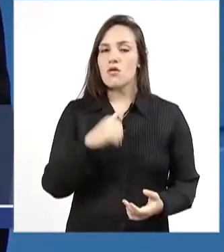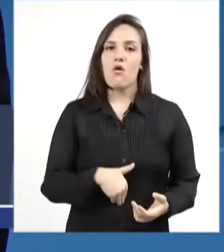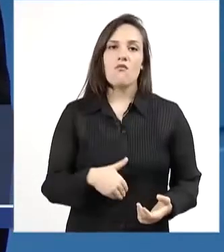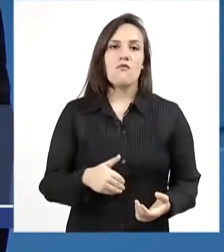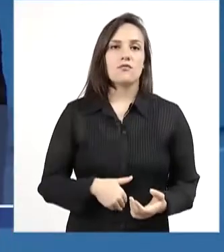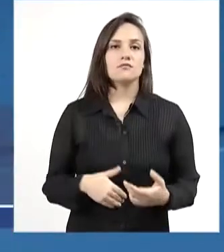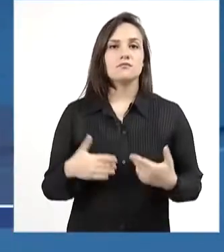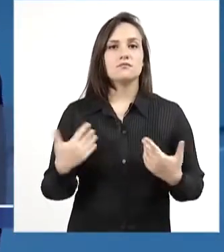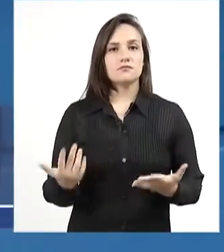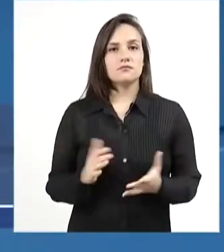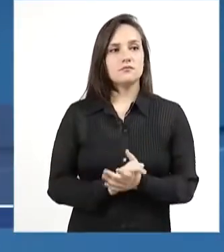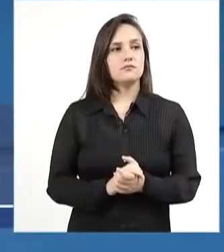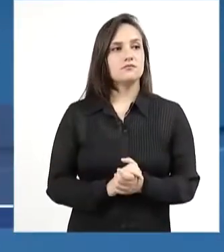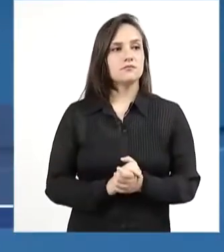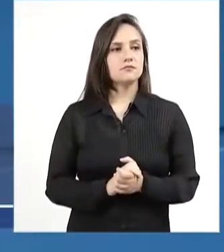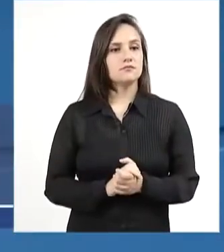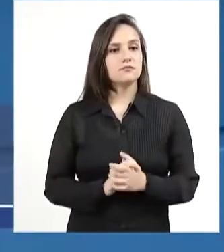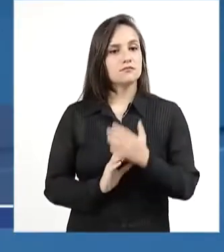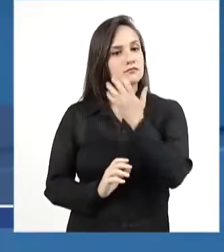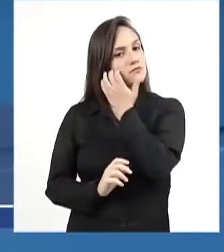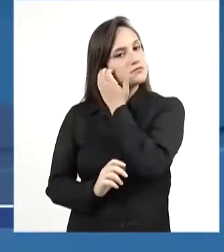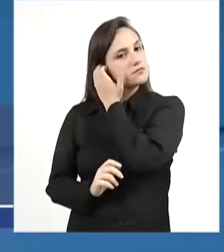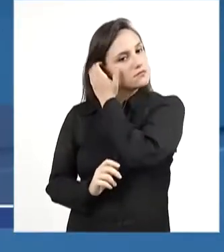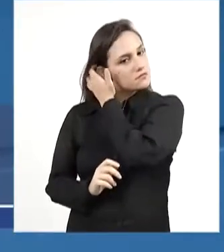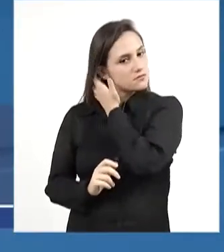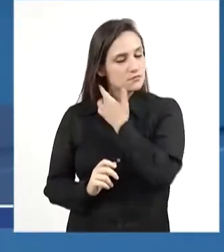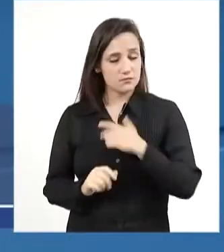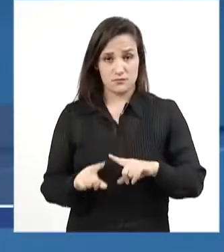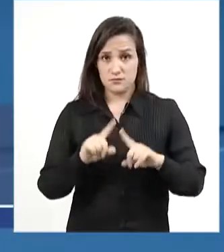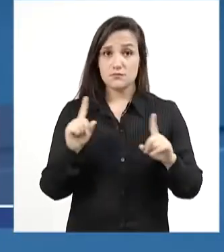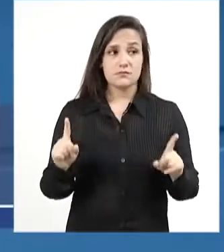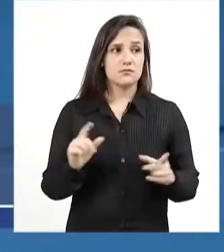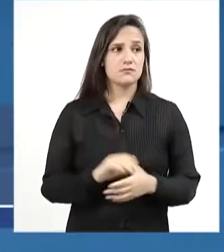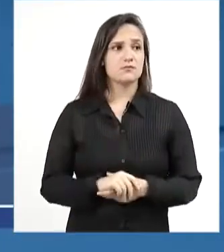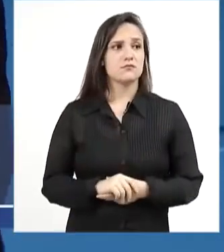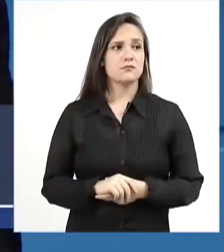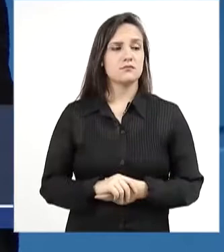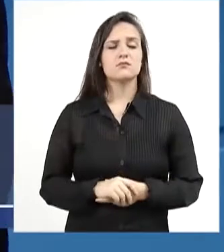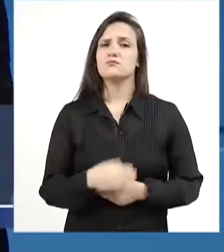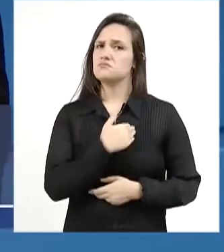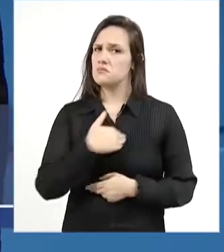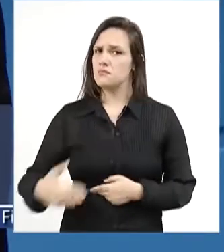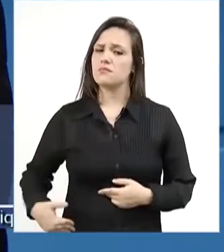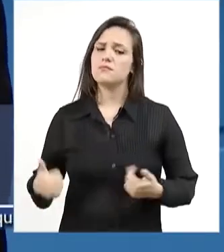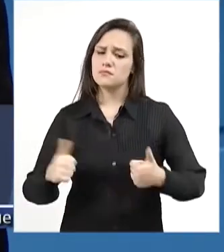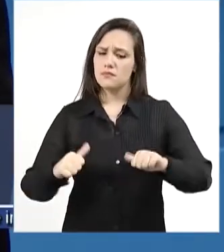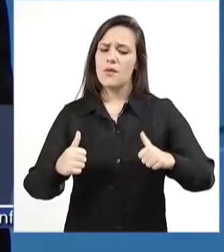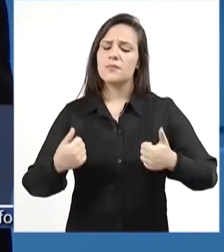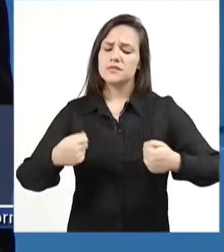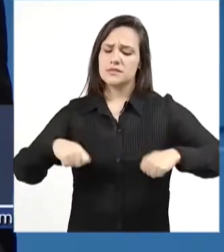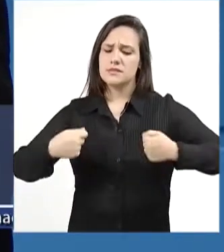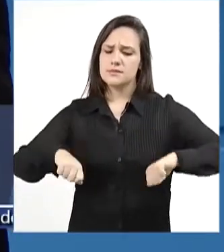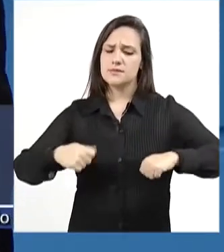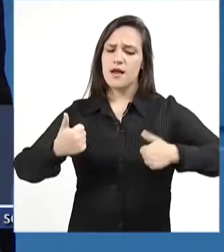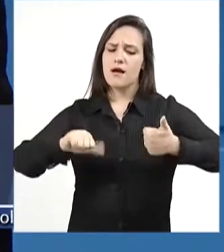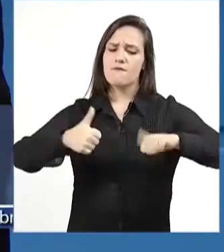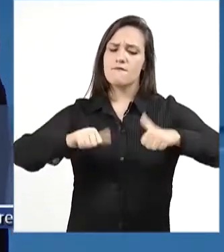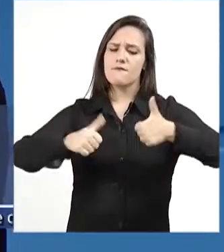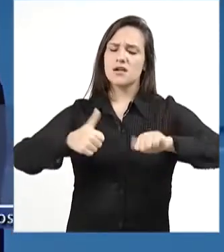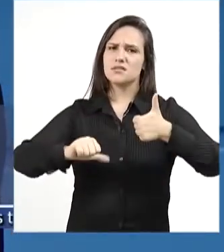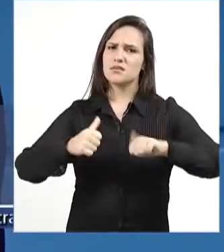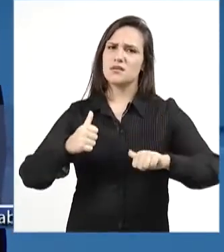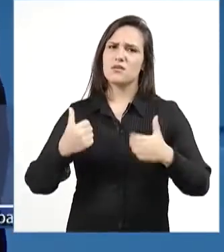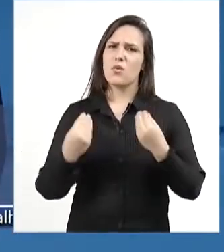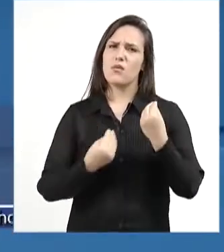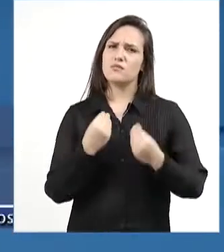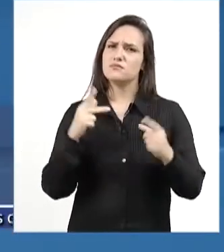esse governo que está aí, nacional, hoje, tem que reavaliar, no mínimo. Dar uma ordem para suspender a entrega